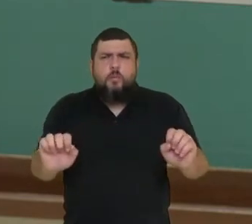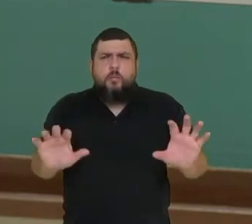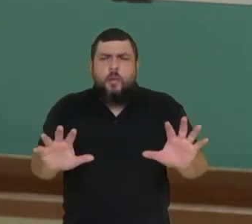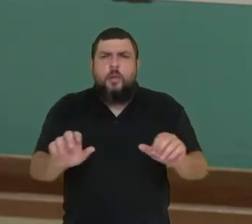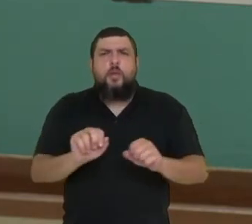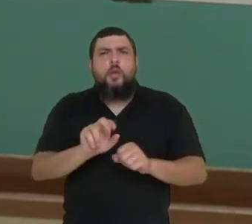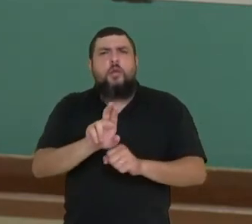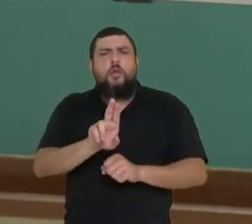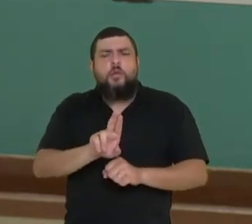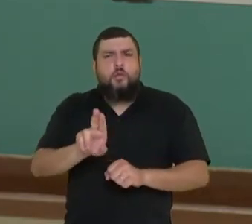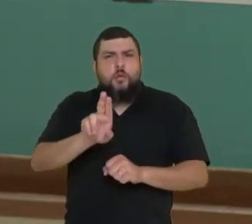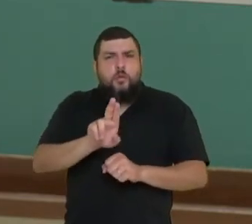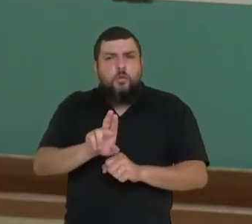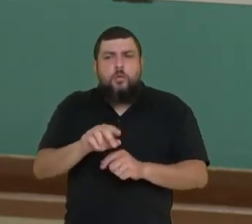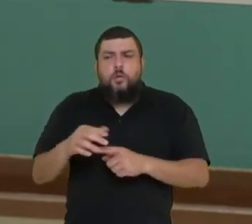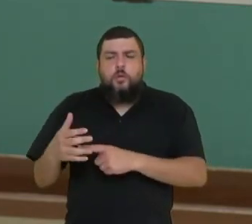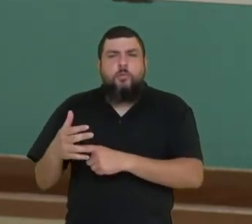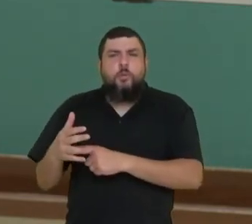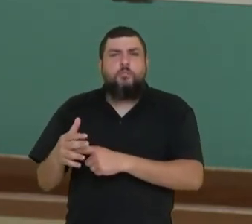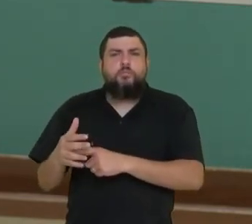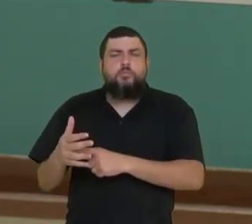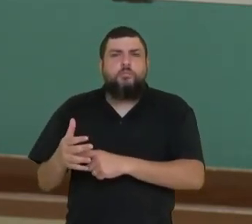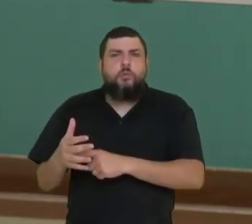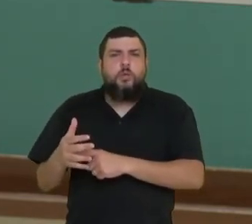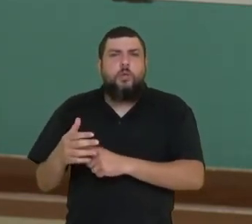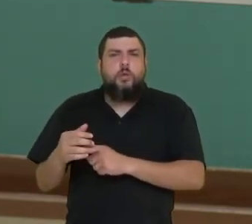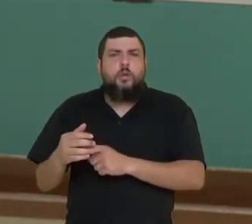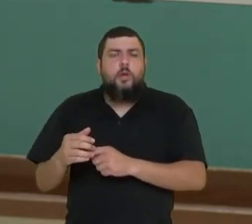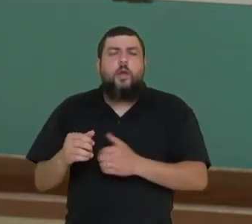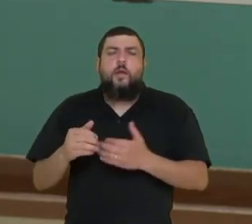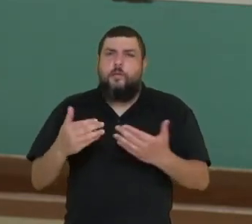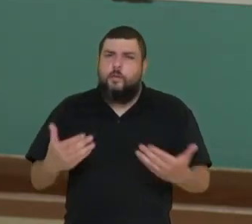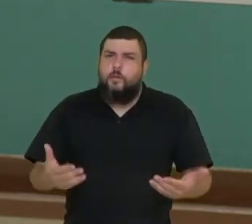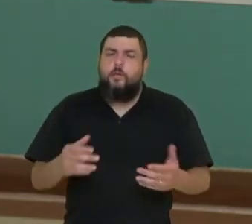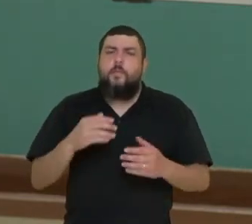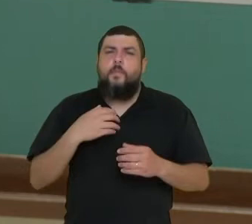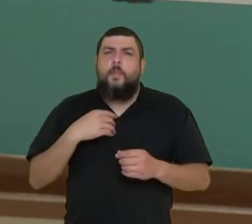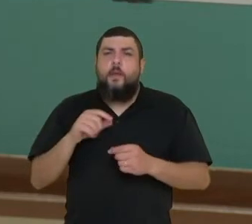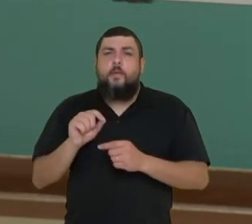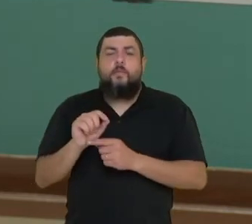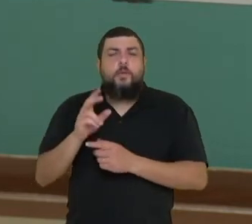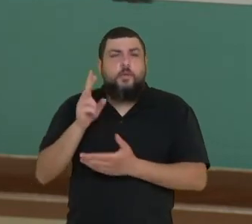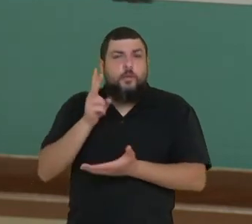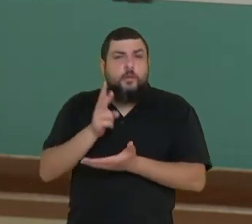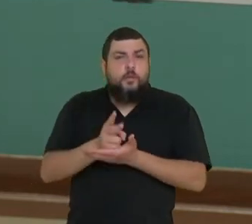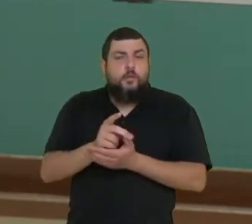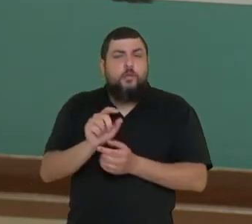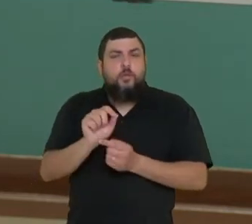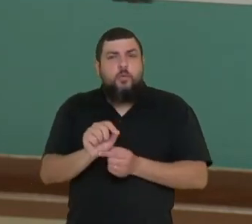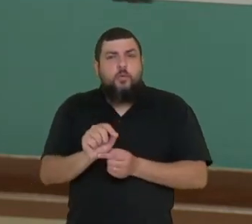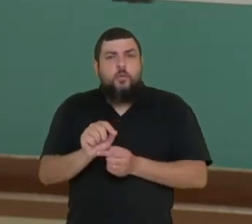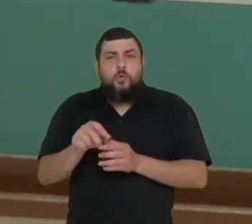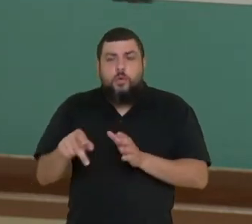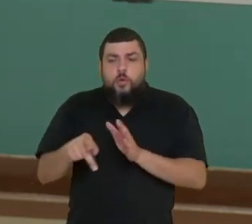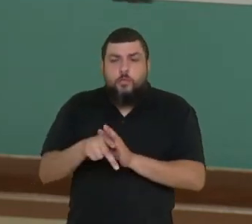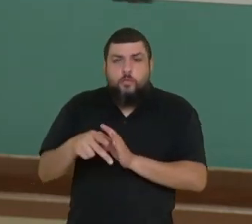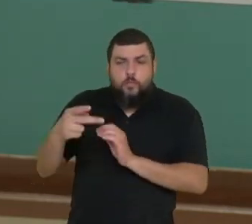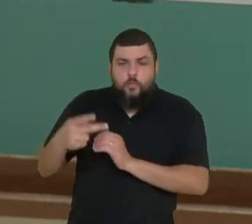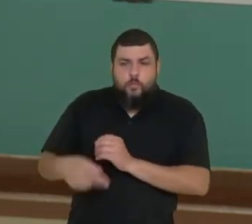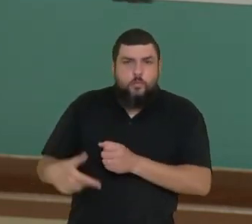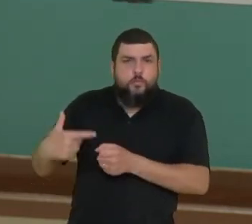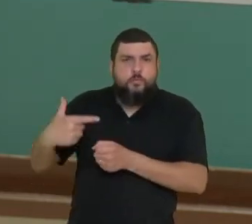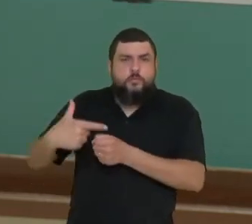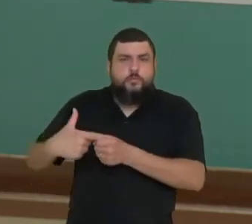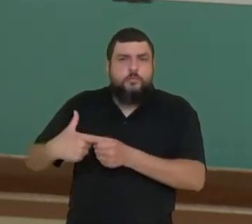essa energia vem de algum lugar. E, a priori, né, a princípio, ela vem sempre da própria energia do combustível do